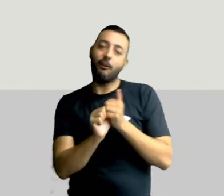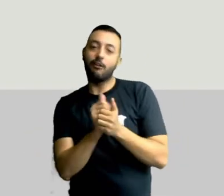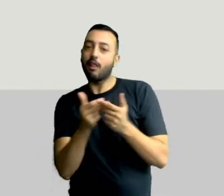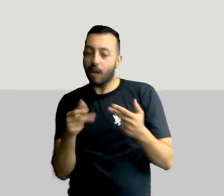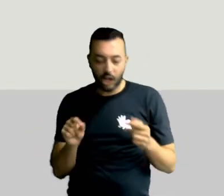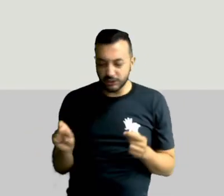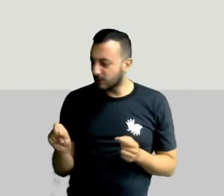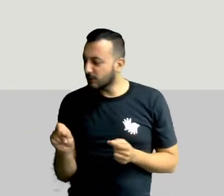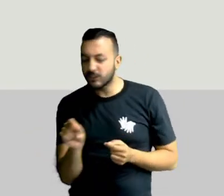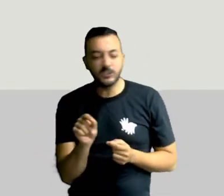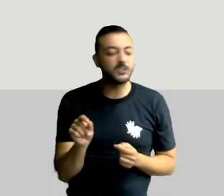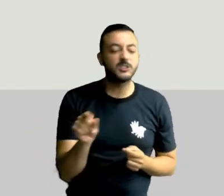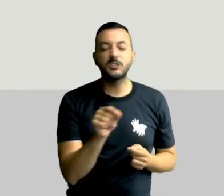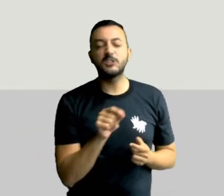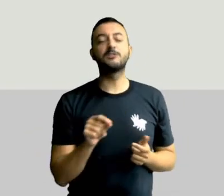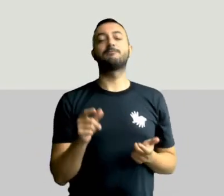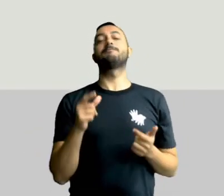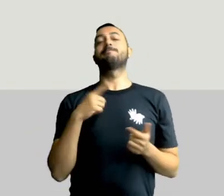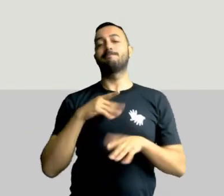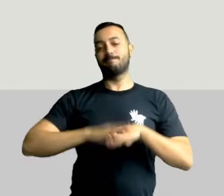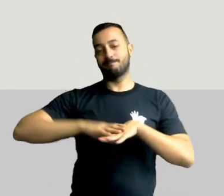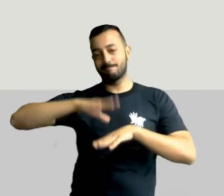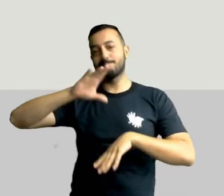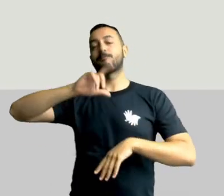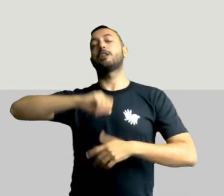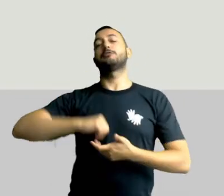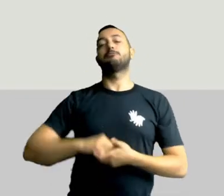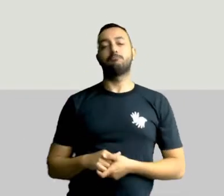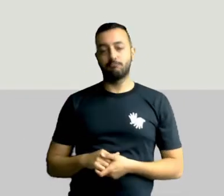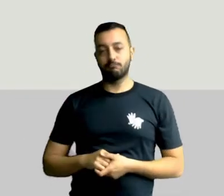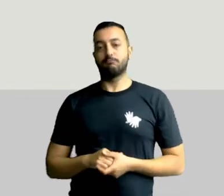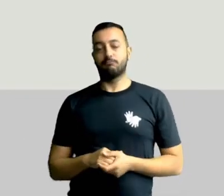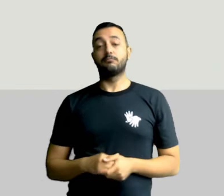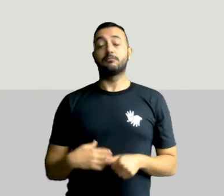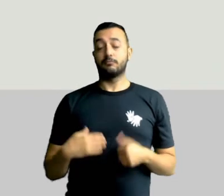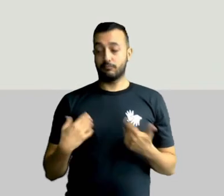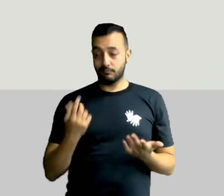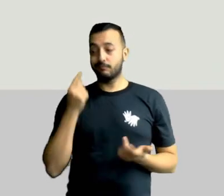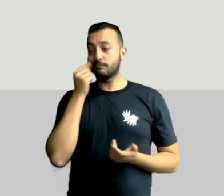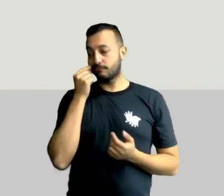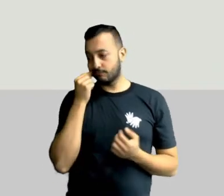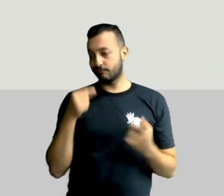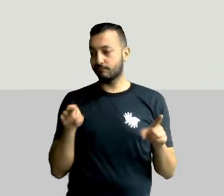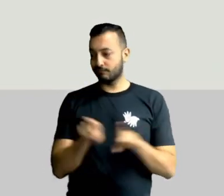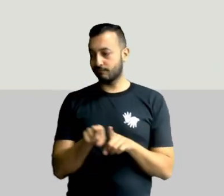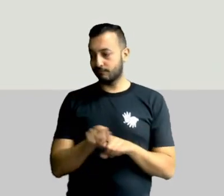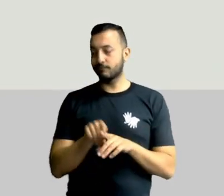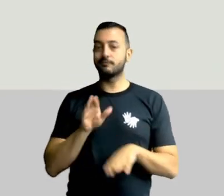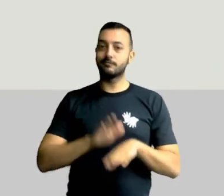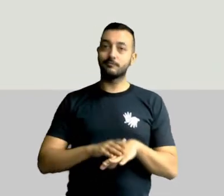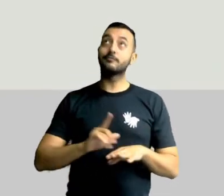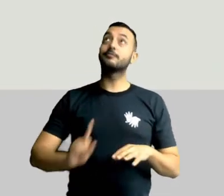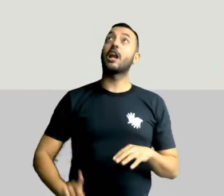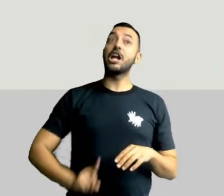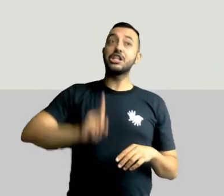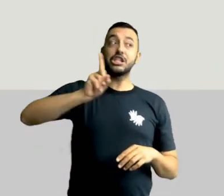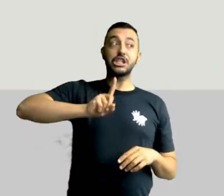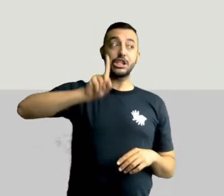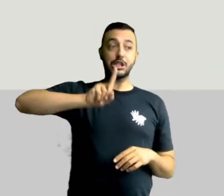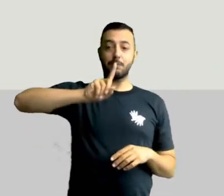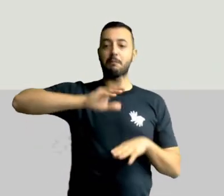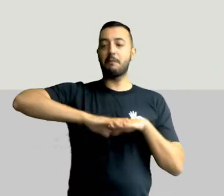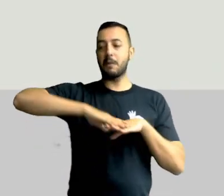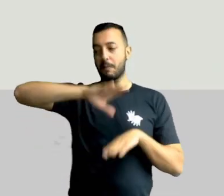não existe higienização, claro, nem a dedetização. Então é também um rato que tem mais hábitos aéreos, vive mais em